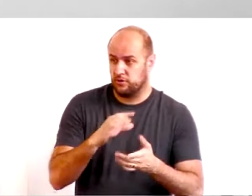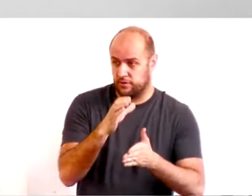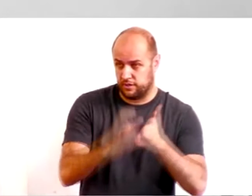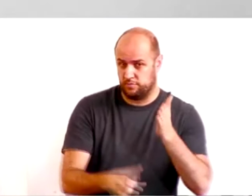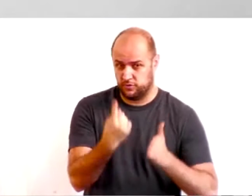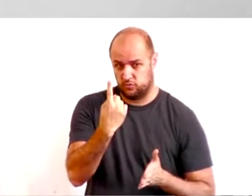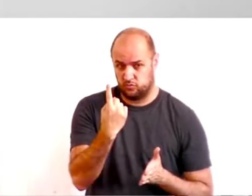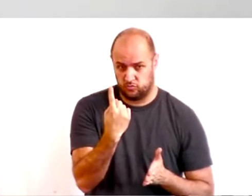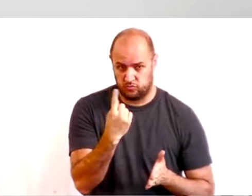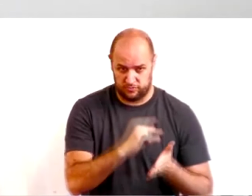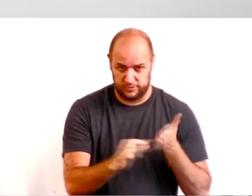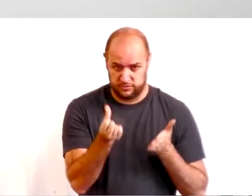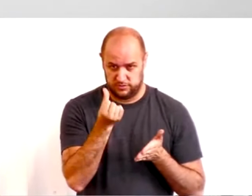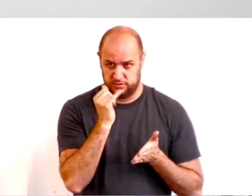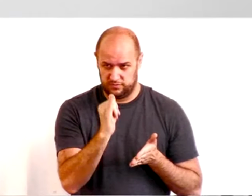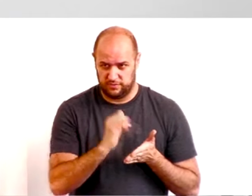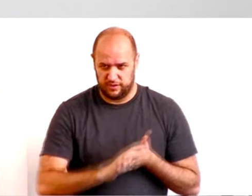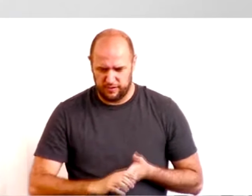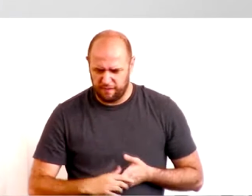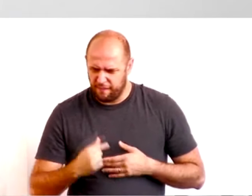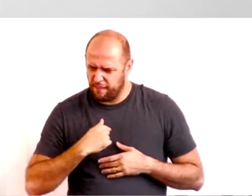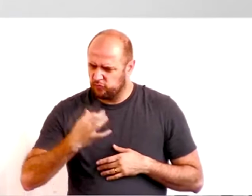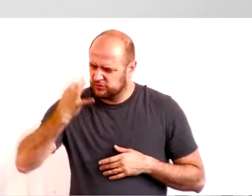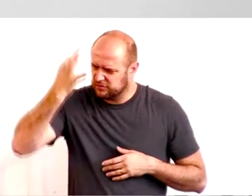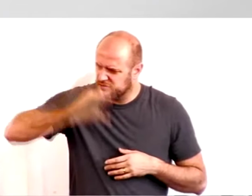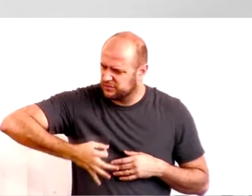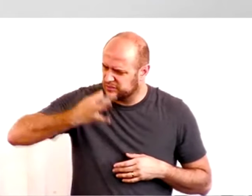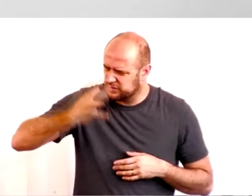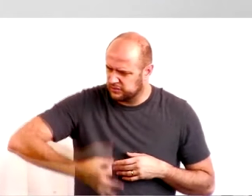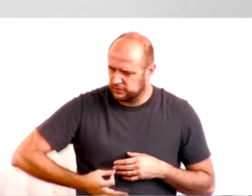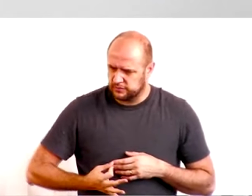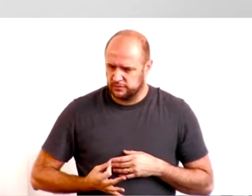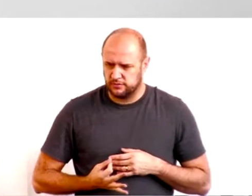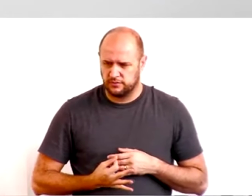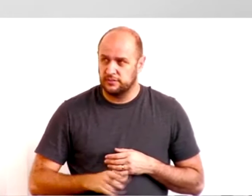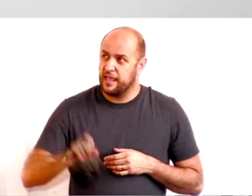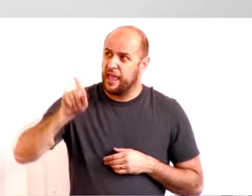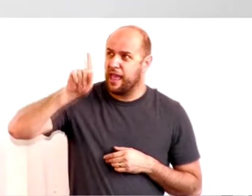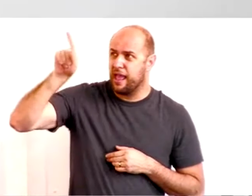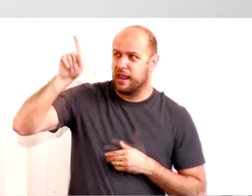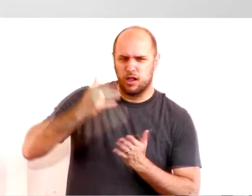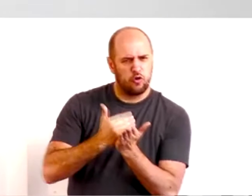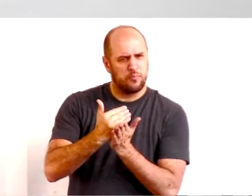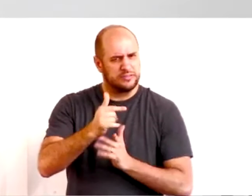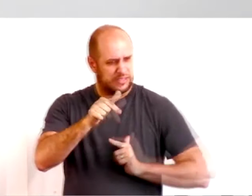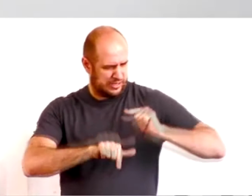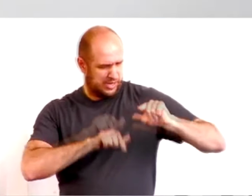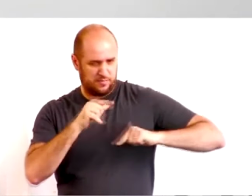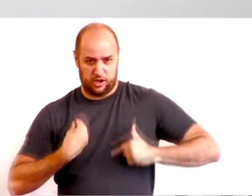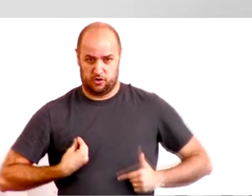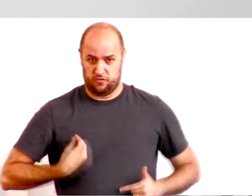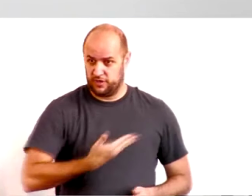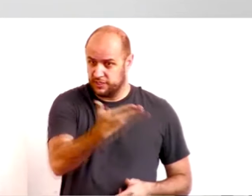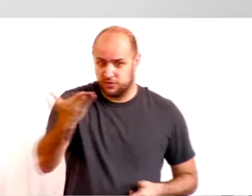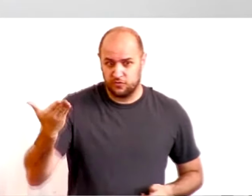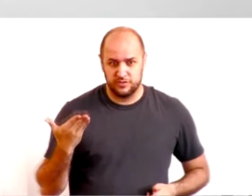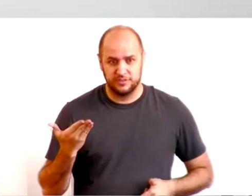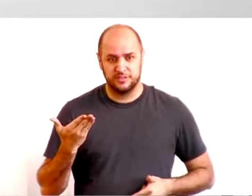ele diz: estou bem certo de que aquele que começou a boa obra em vós, há